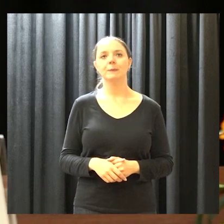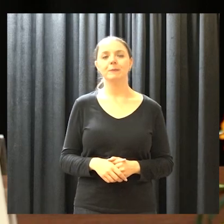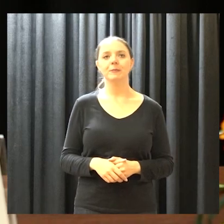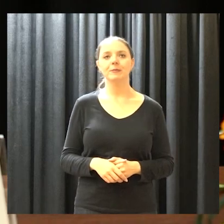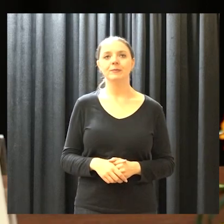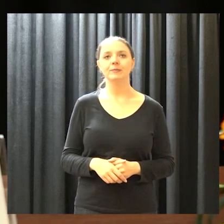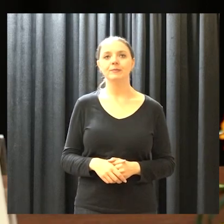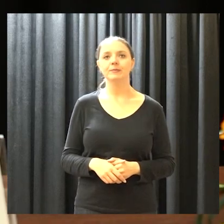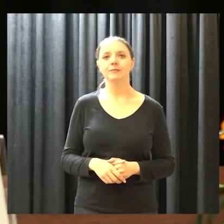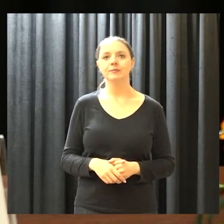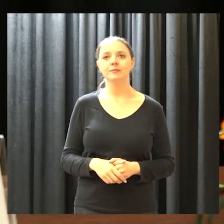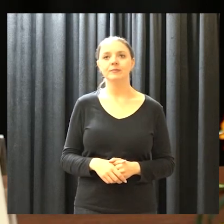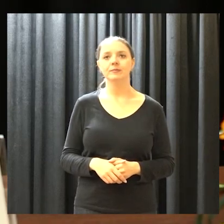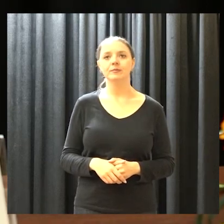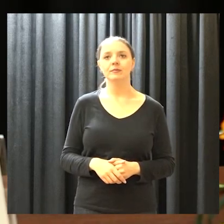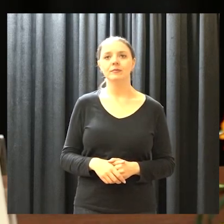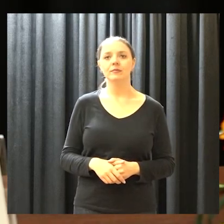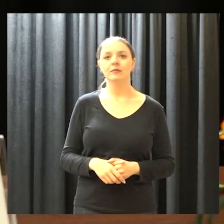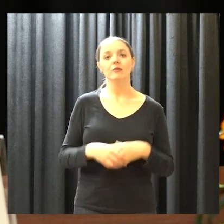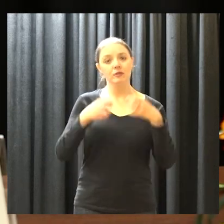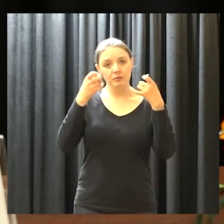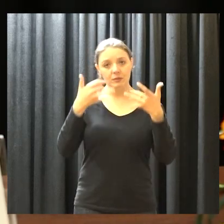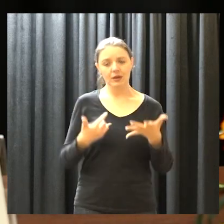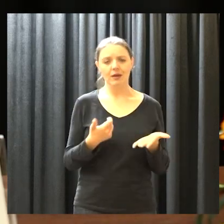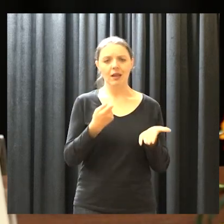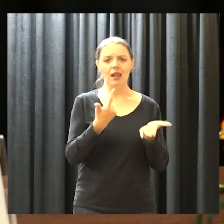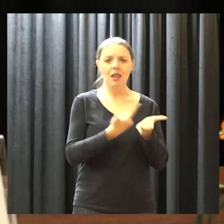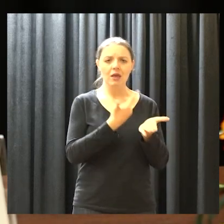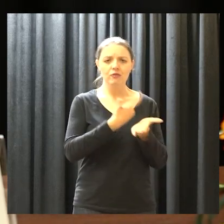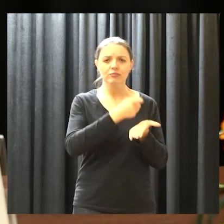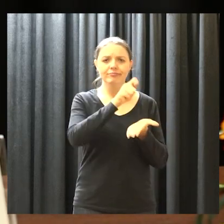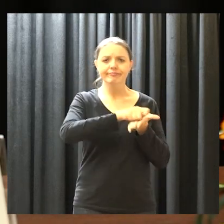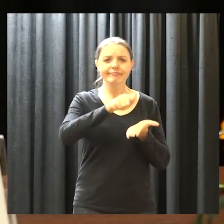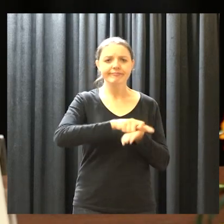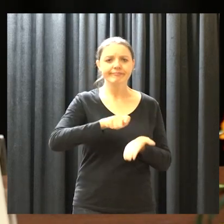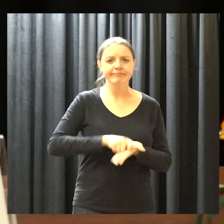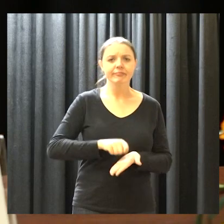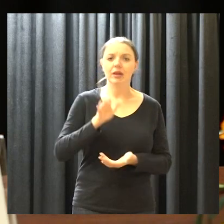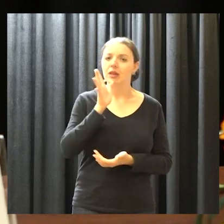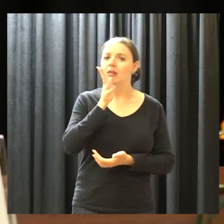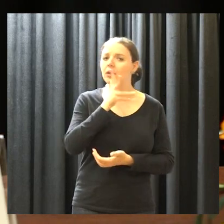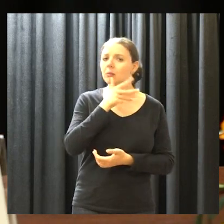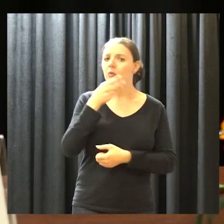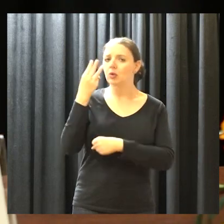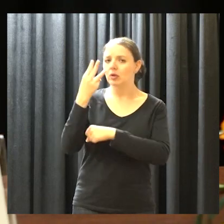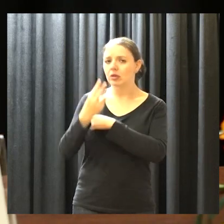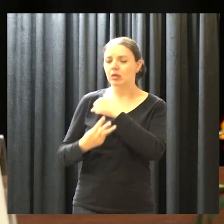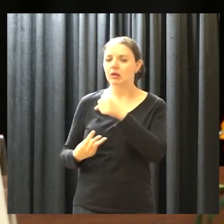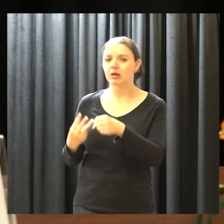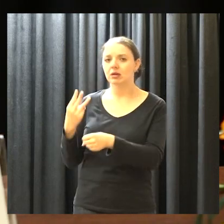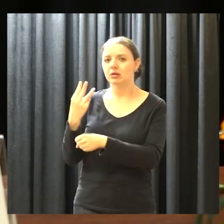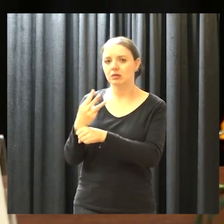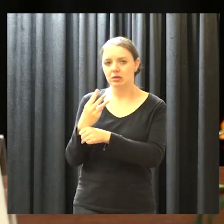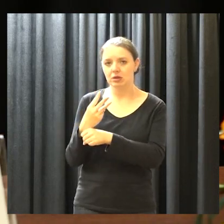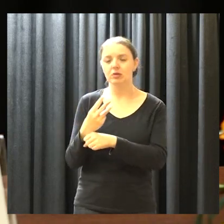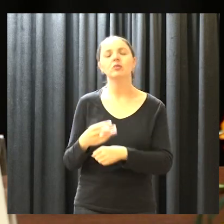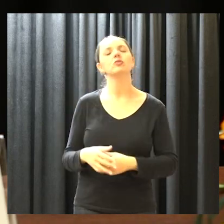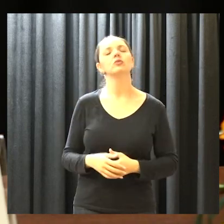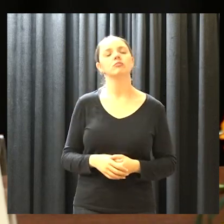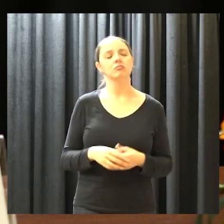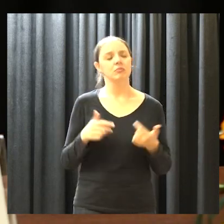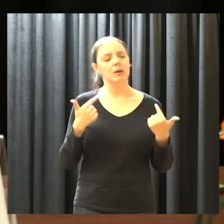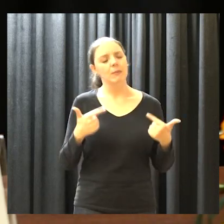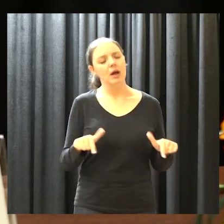a construção desse e-book levou 3 anos, né? A gente ficou 3 anos trabalhando nisso, trabalhando nesse